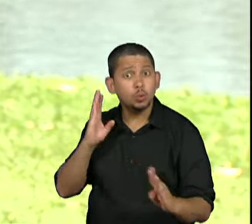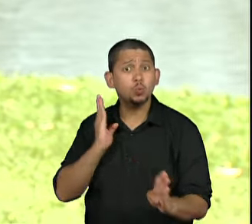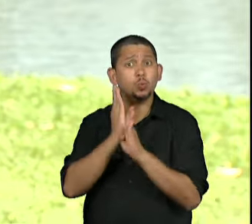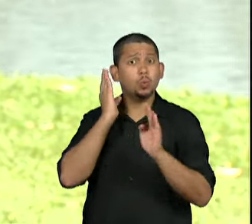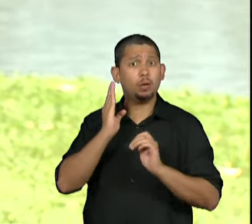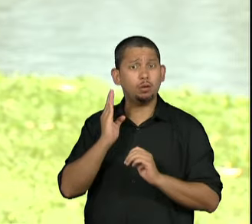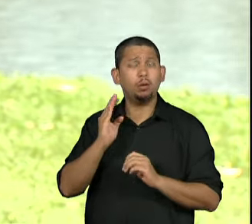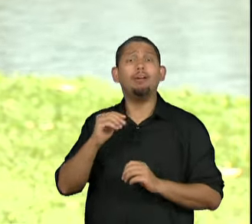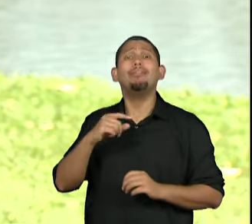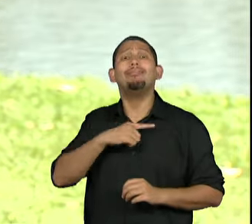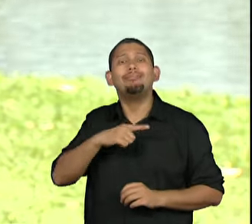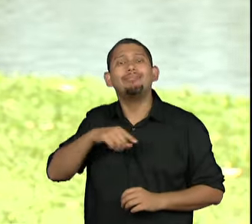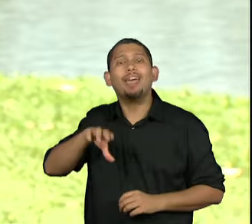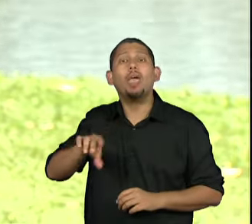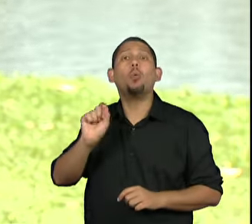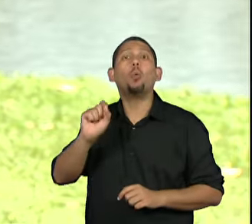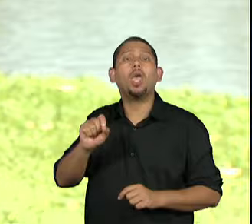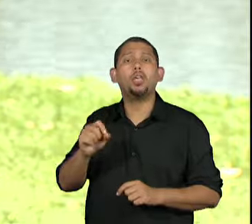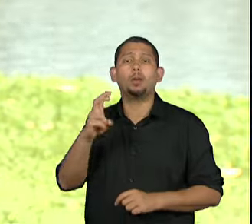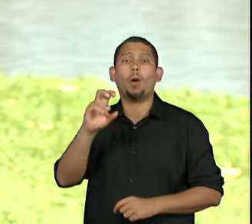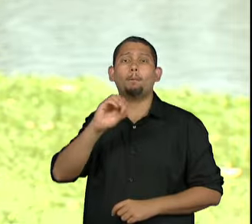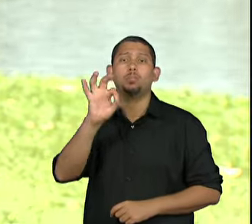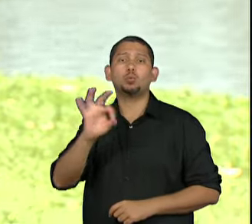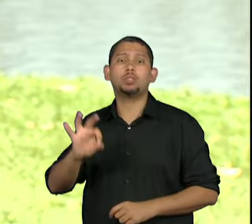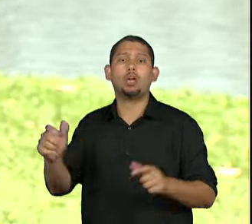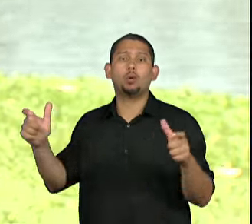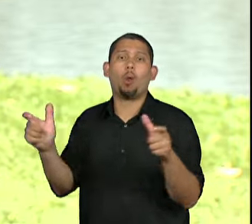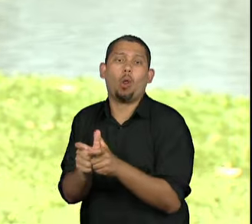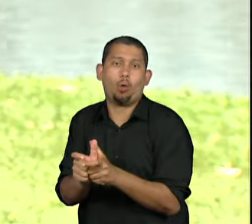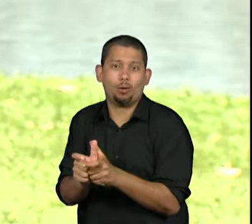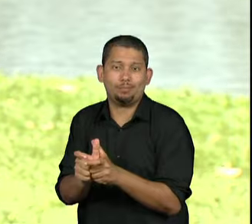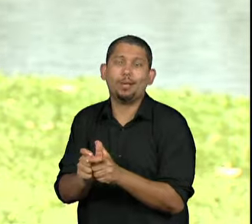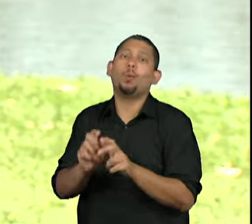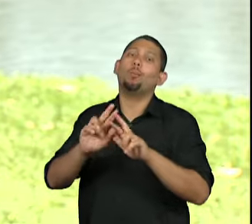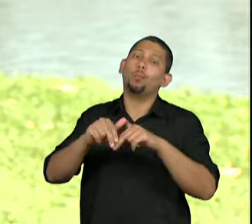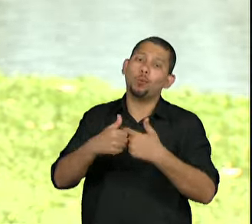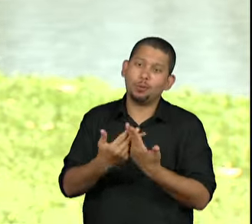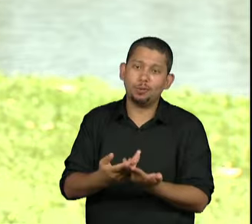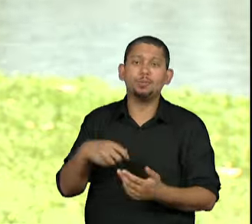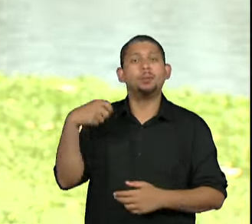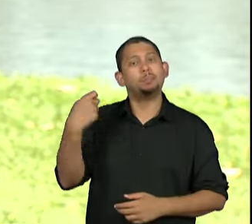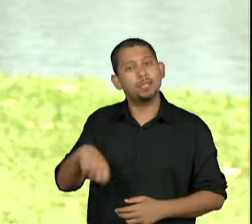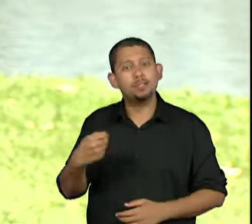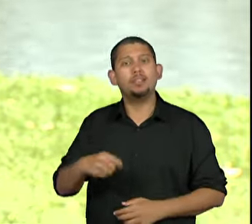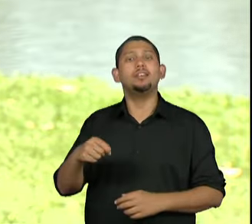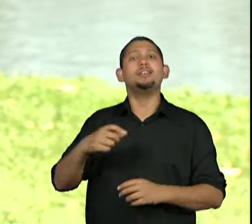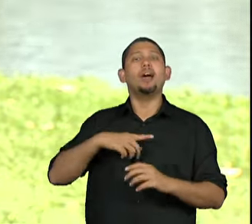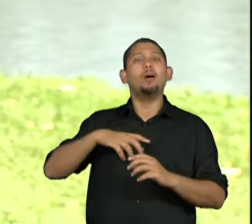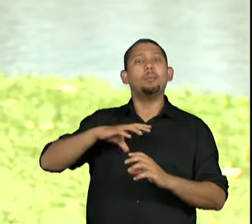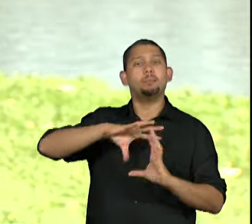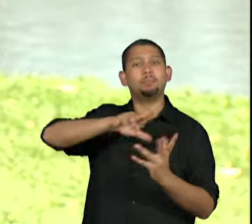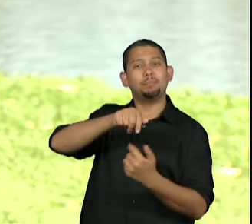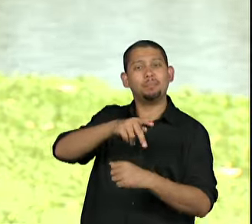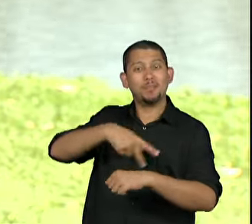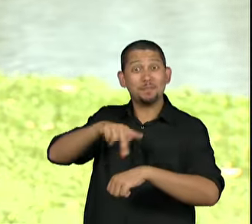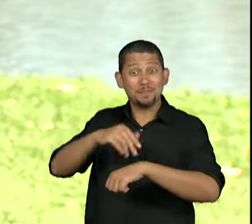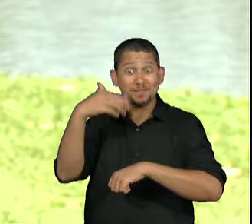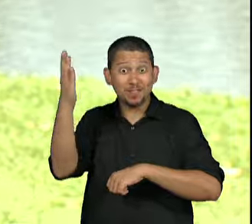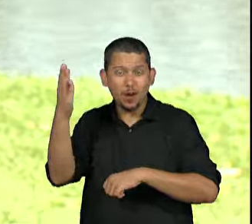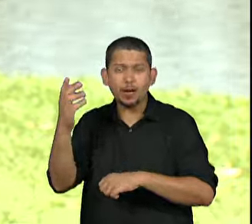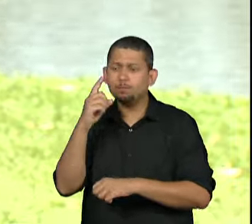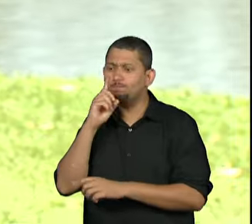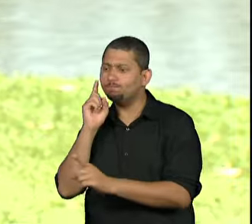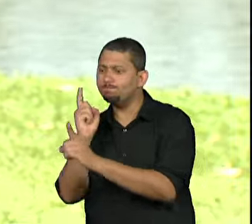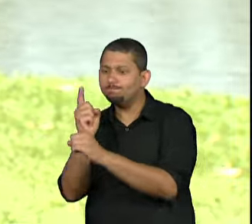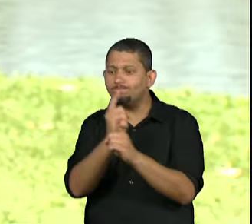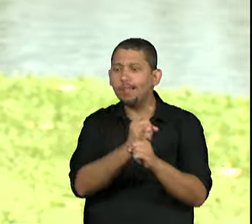no número de botos pela metade, o que levou a União Internacional para a Conservação da Natureza a declarar as espécies